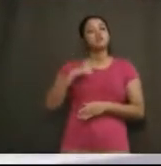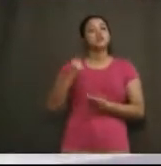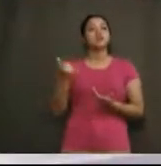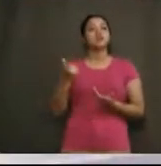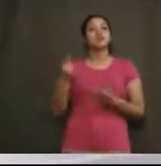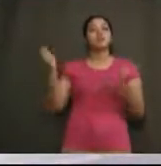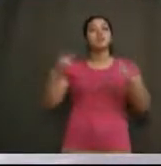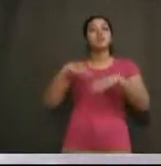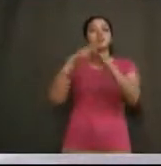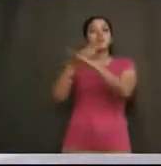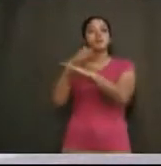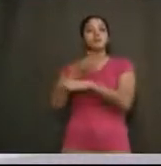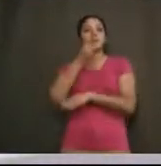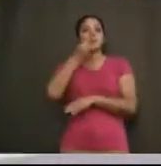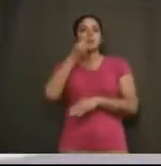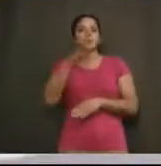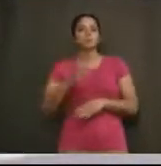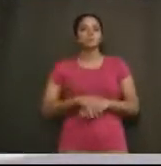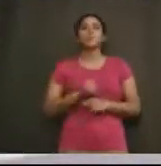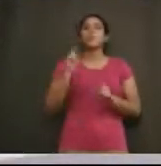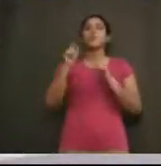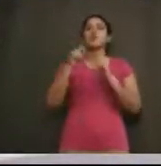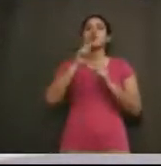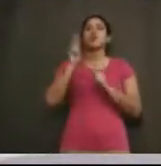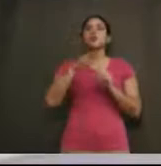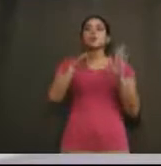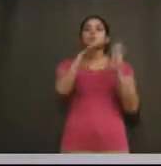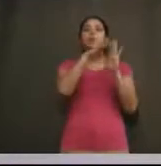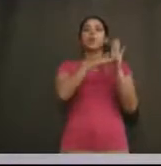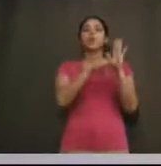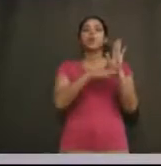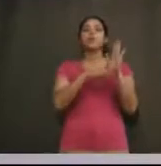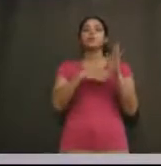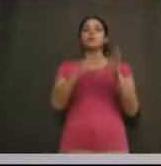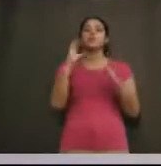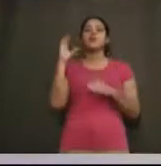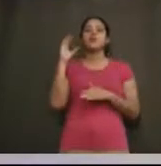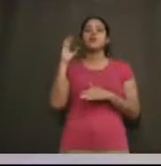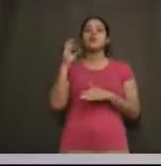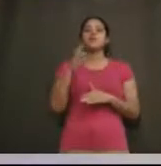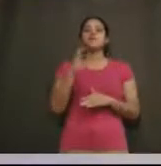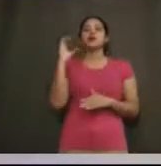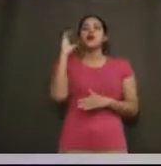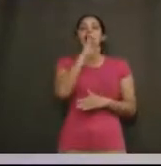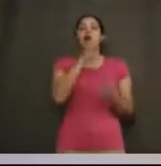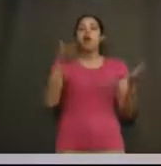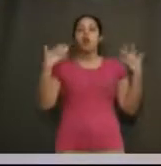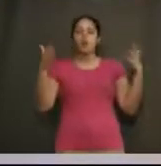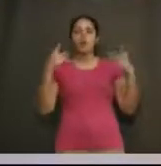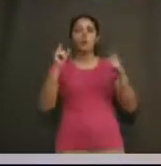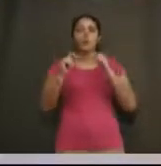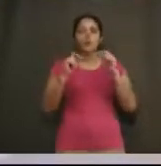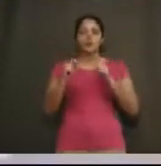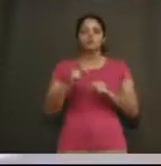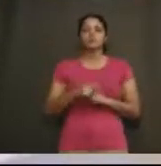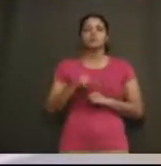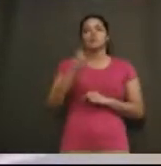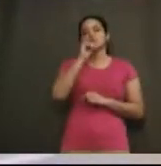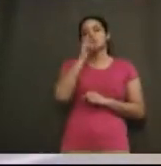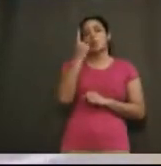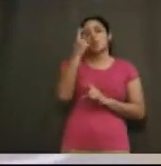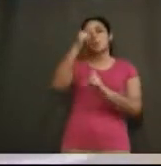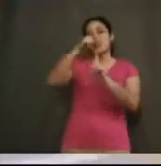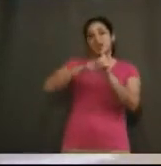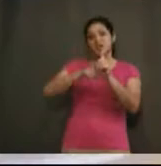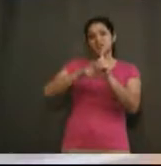bons. O que é programa de verão? É você passar um mês dessa ordem em outra instituição ou na sua